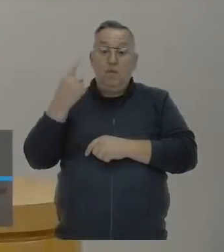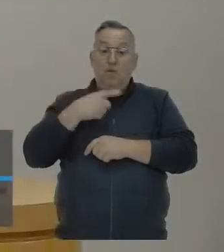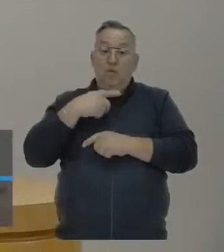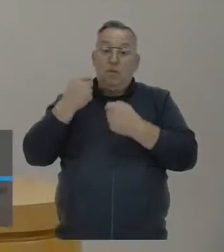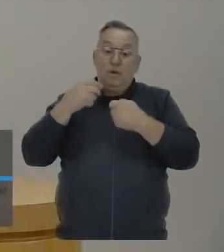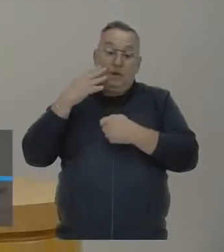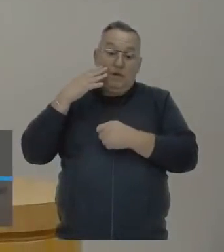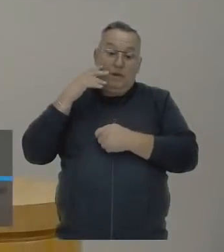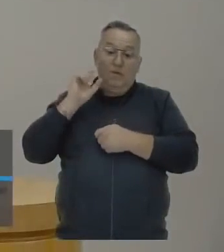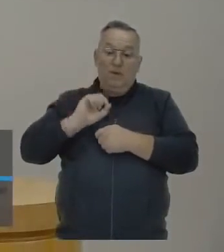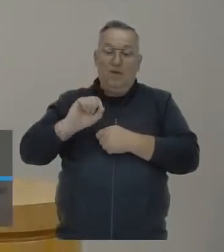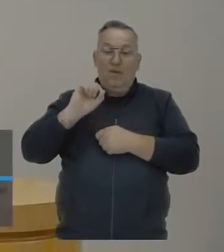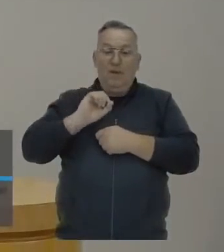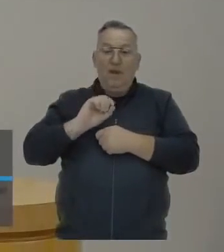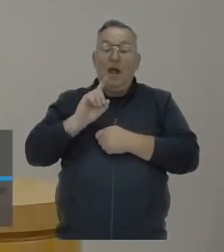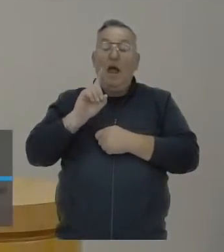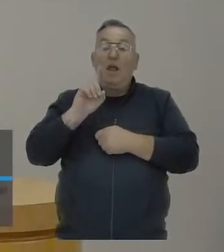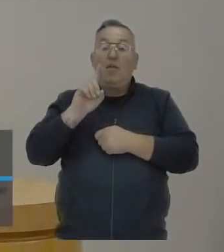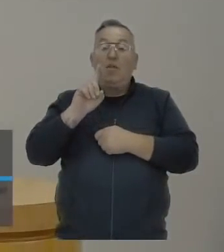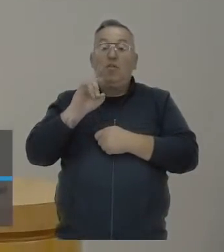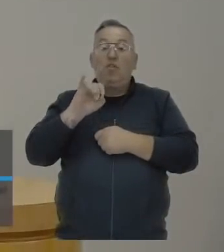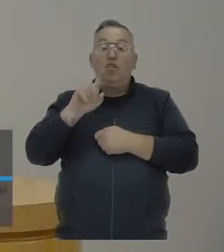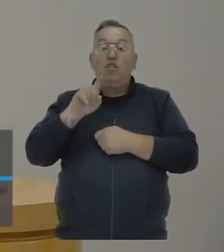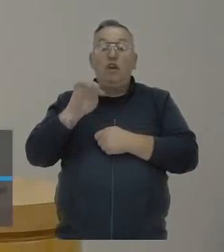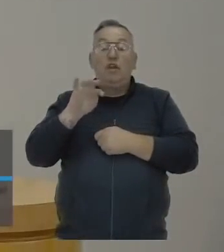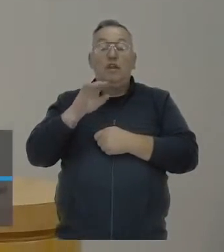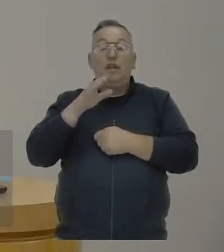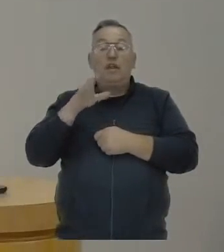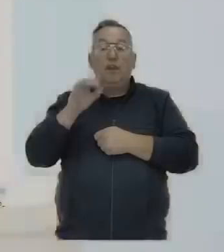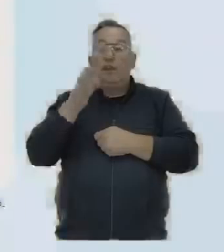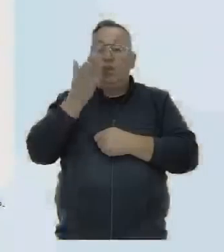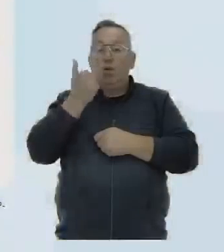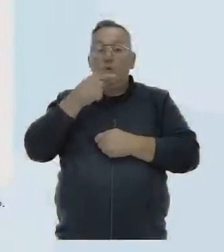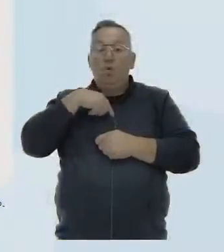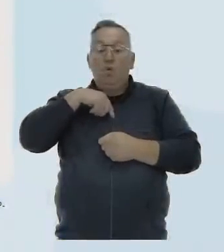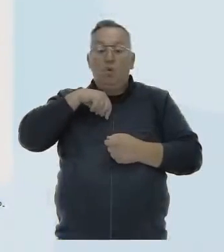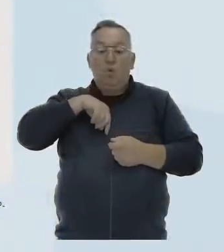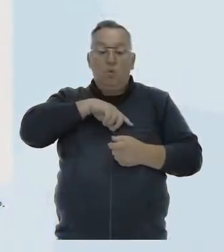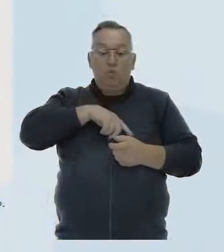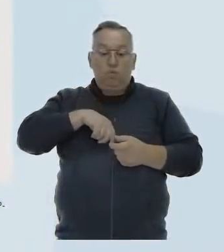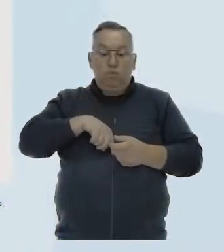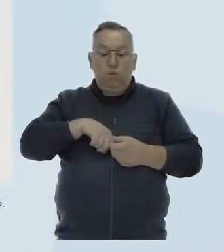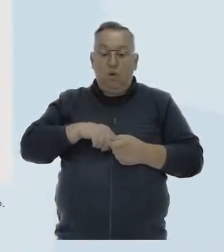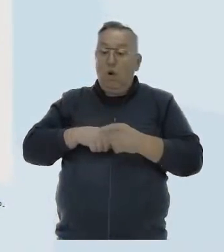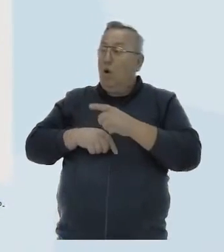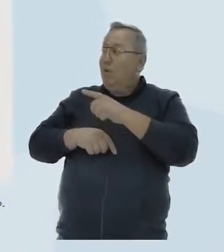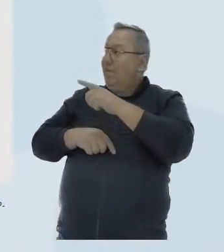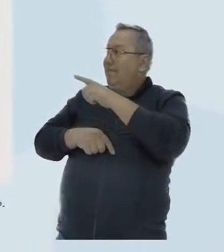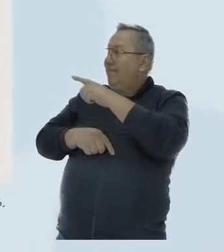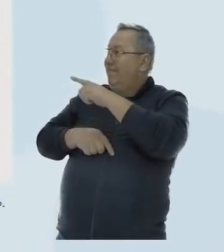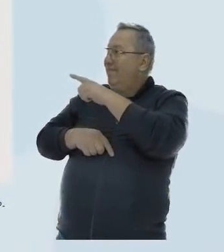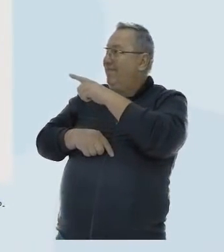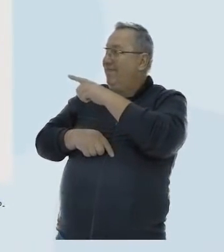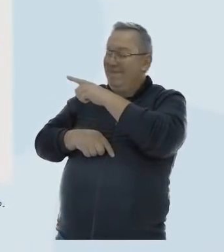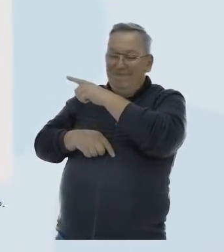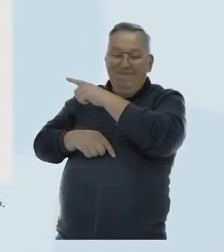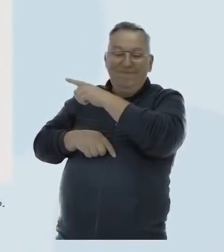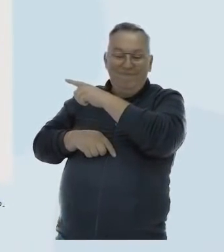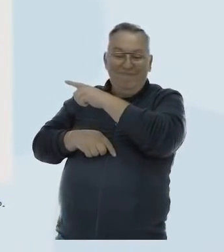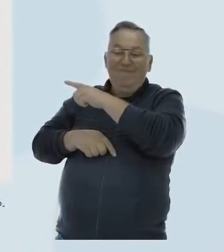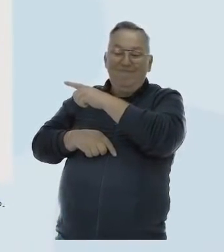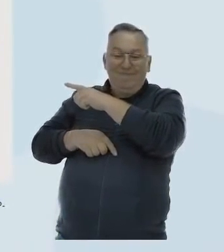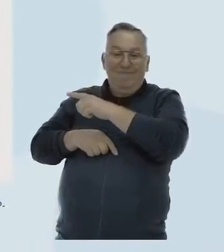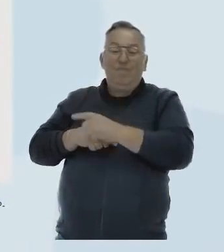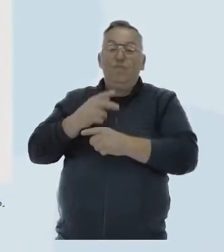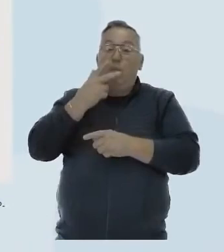então, que é a digestão, certo? Então, tem mais uma imagenzinha para vocês verem aí do sistema, né? É mais ou menos